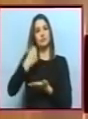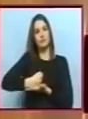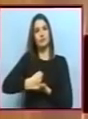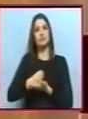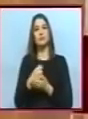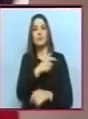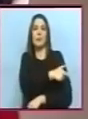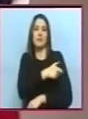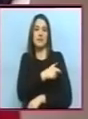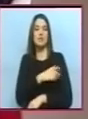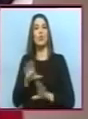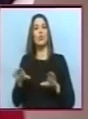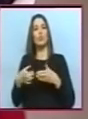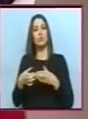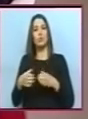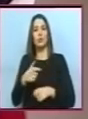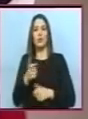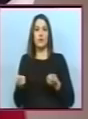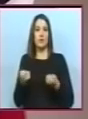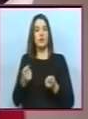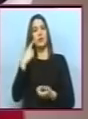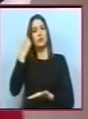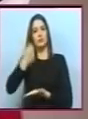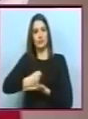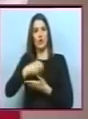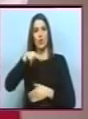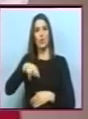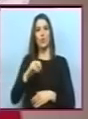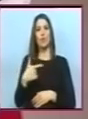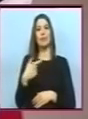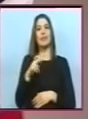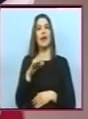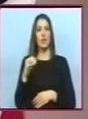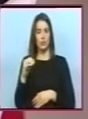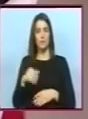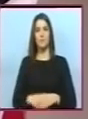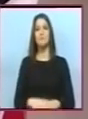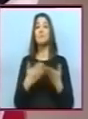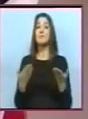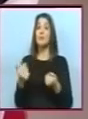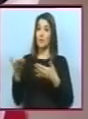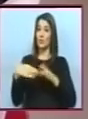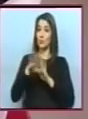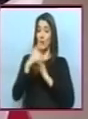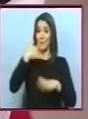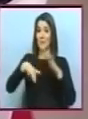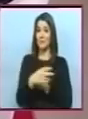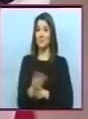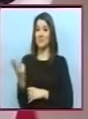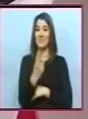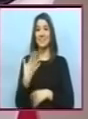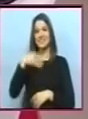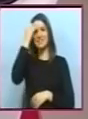dos Notários. Aos três, bem-vindos à Sociedade Civil. Mas quero conhecer um bocadinho mais cada um de vocês. Começo para a Alexandra.